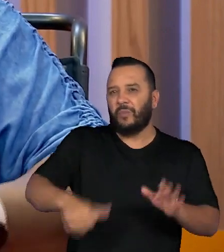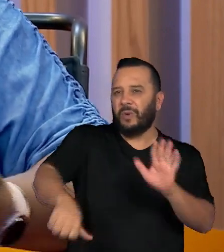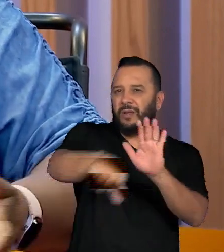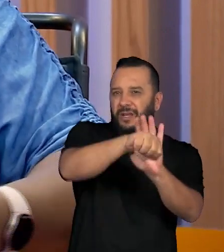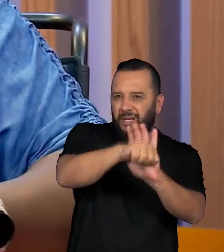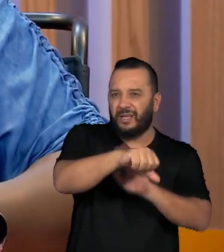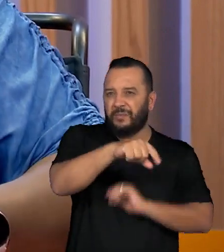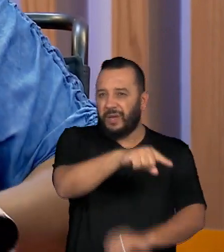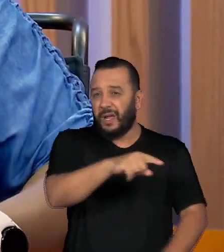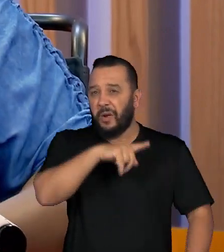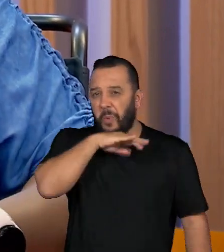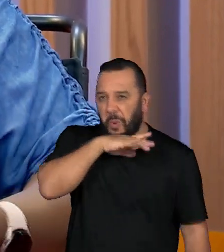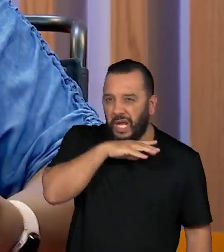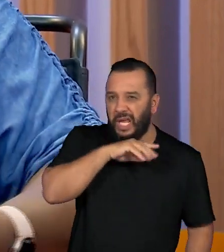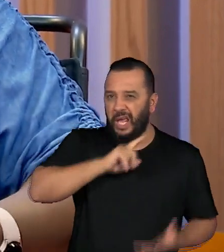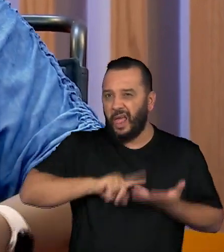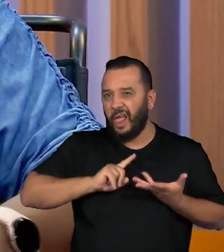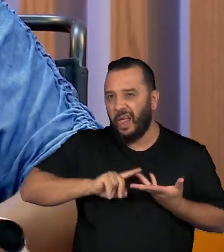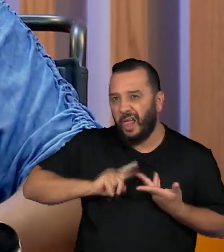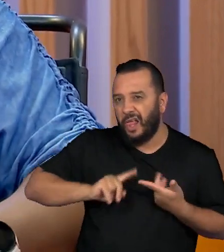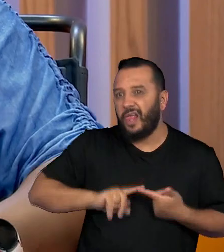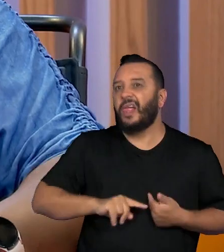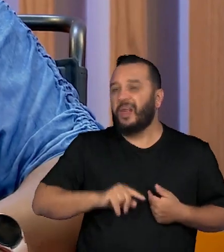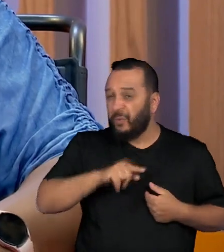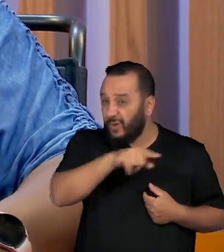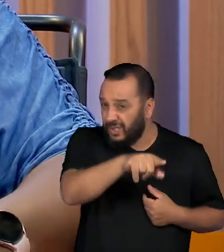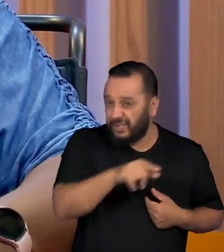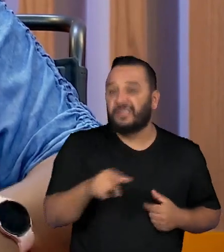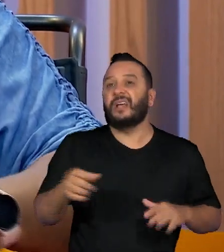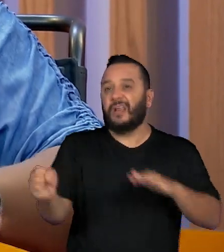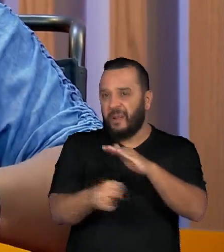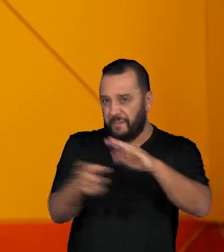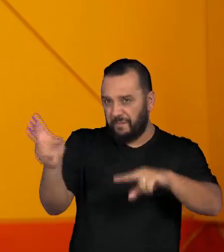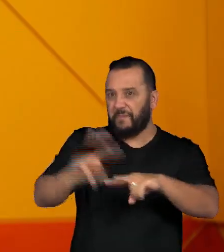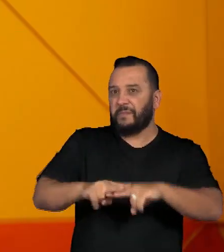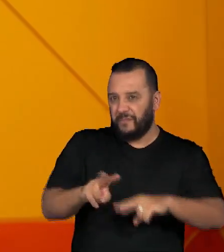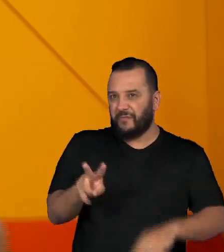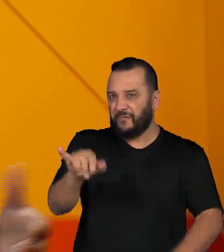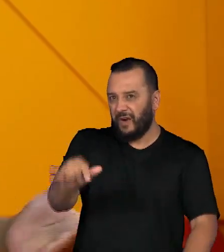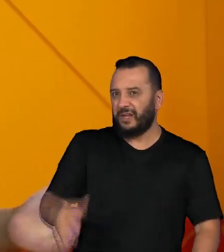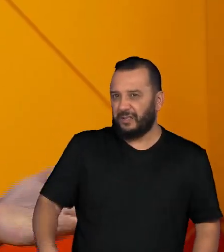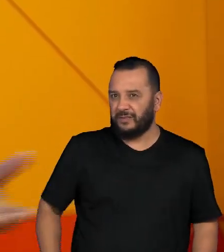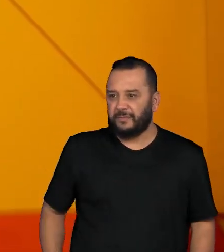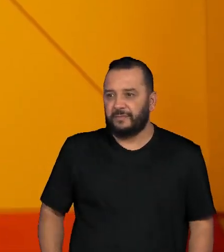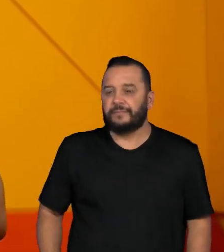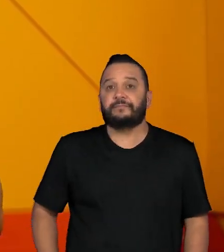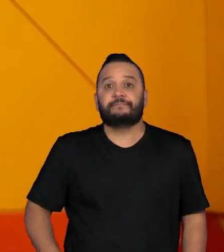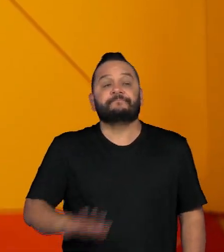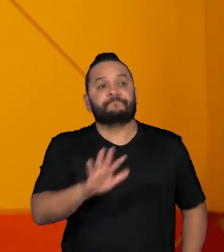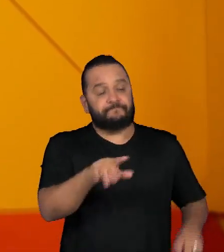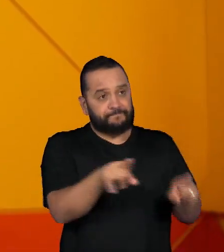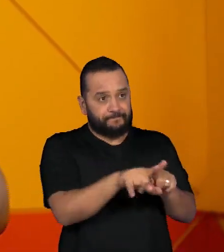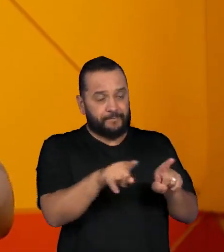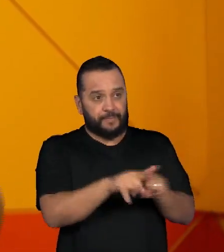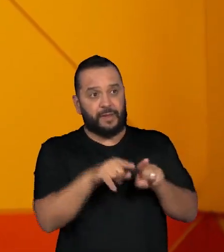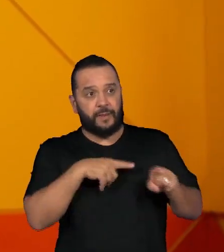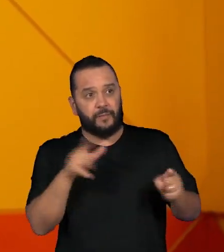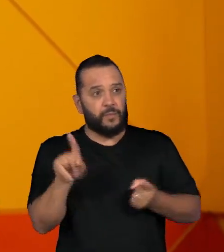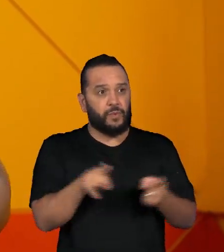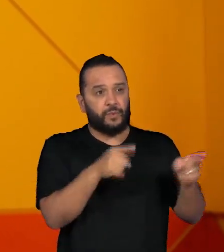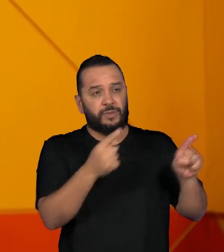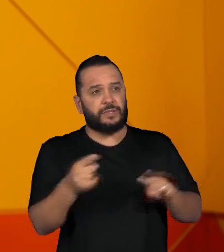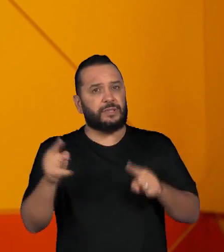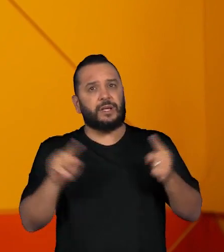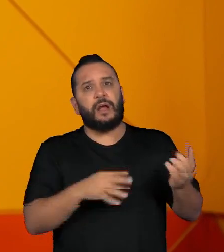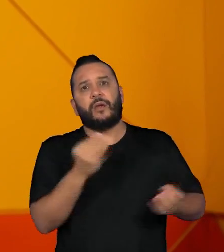né? Tá tudo te esperando lá, mas o preço vai ser muito alto. Muito alto. Então... E Josi, ainda indo nessa linha da música, o quanto